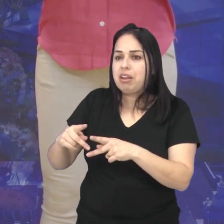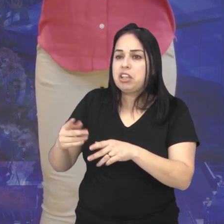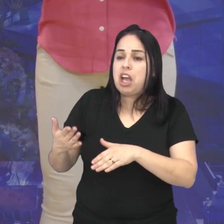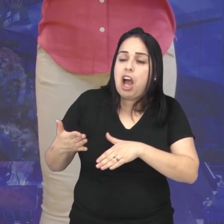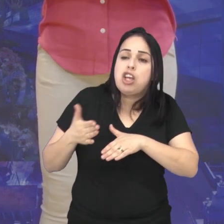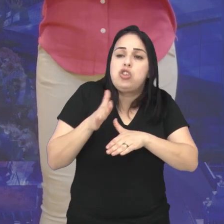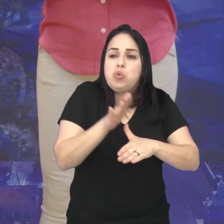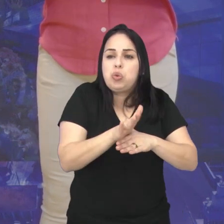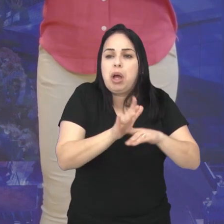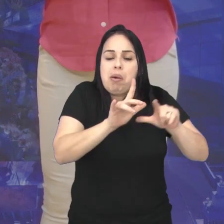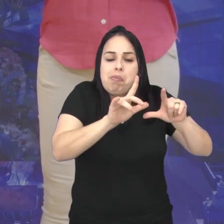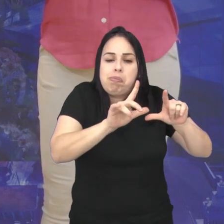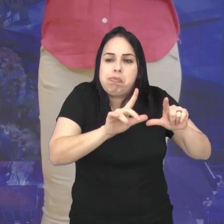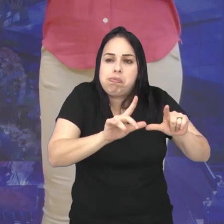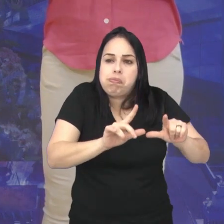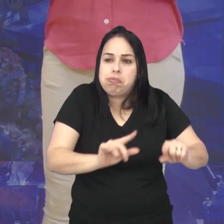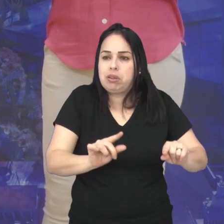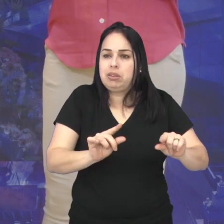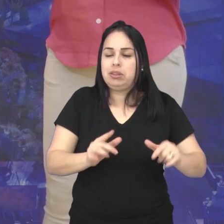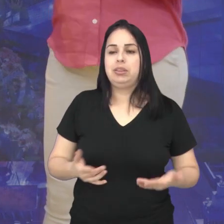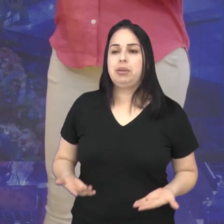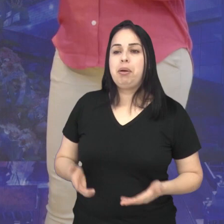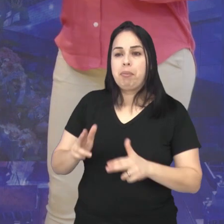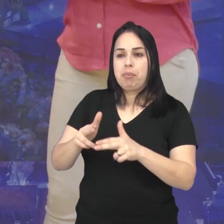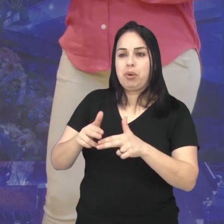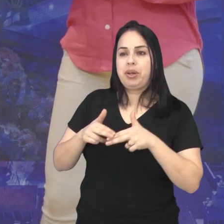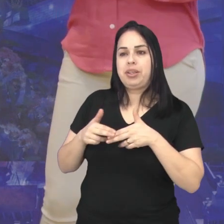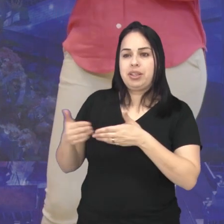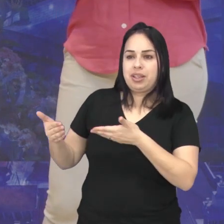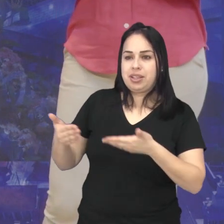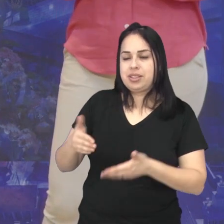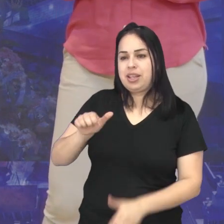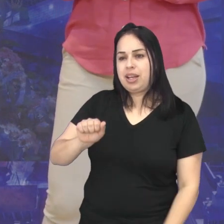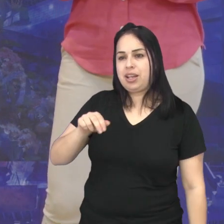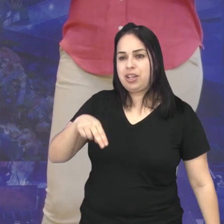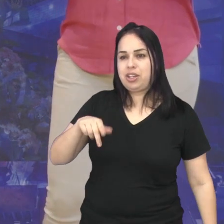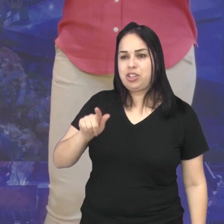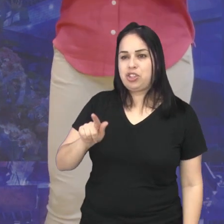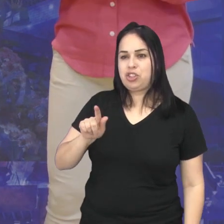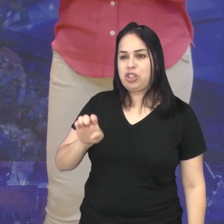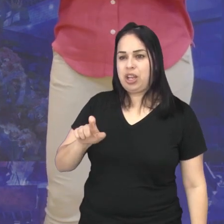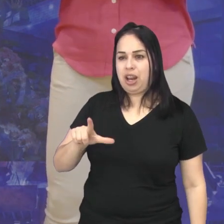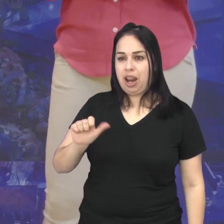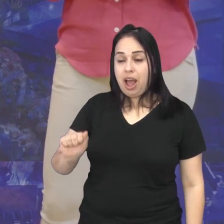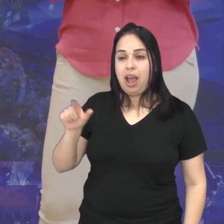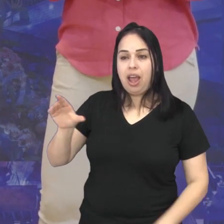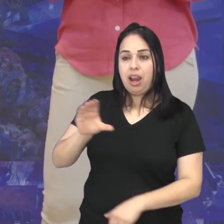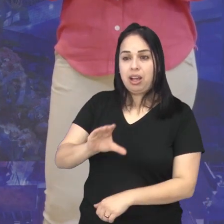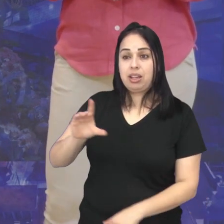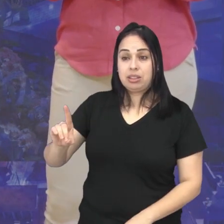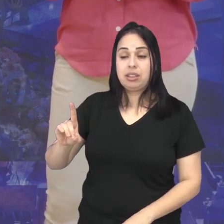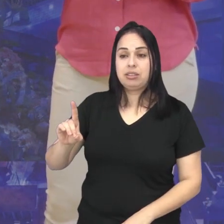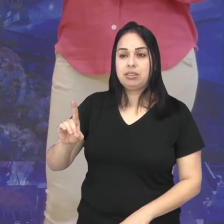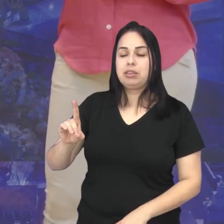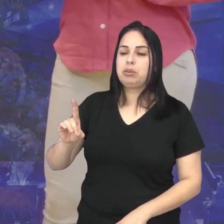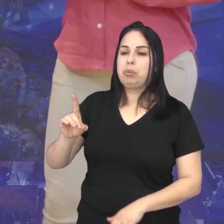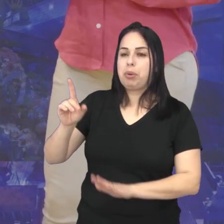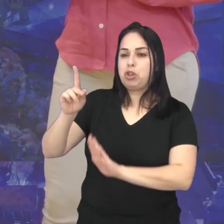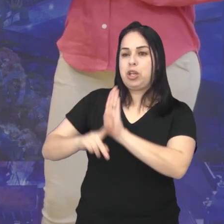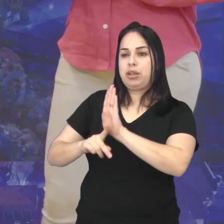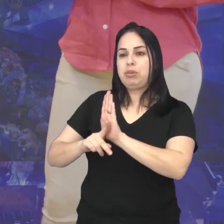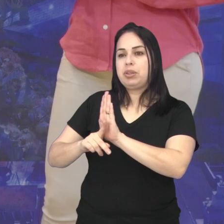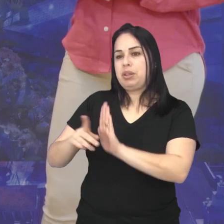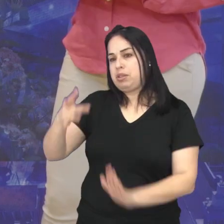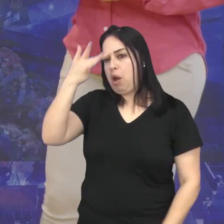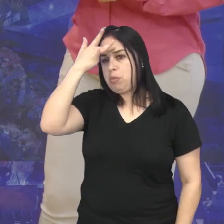o enfrentamento desse problema. Para isso a gente recebe a Ângela Fontoura, que é coordenadora do Programa de Saúde Mental aqui do